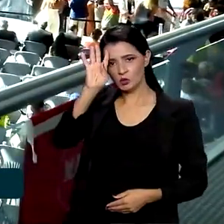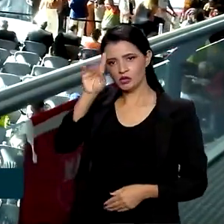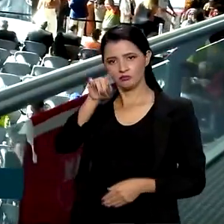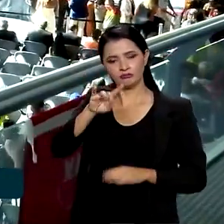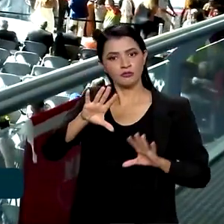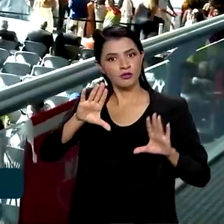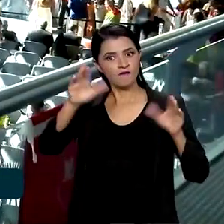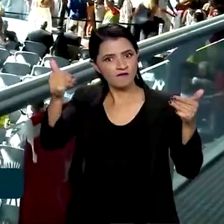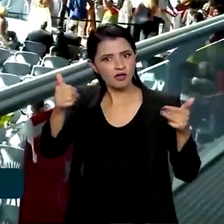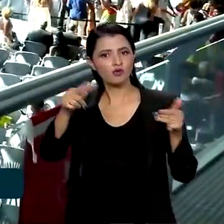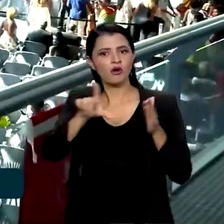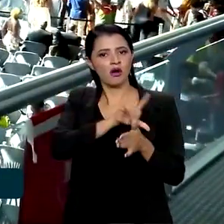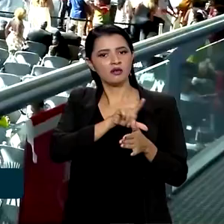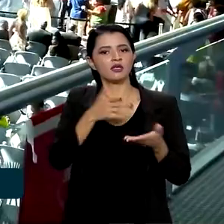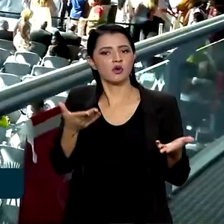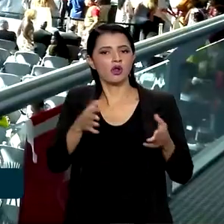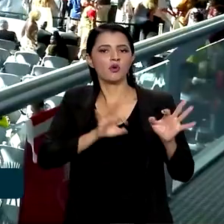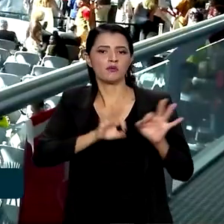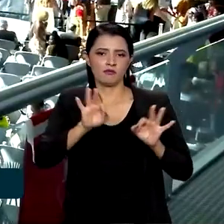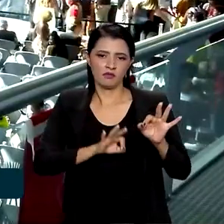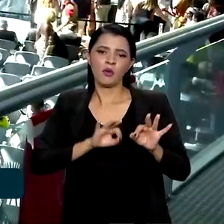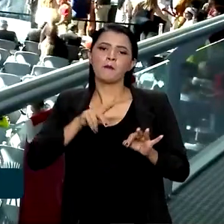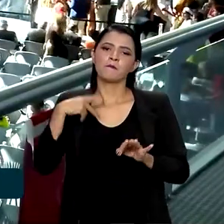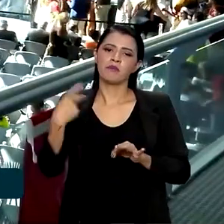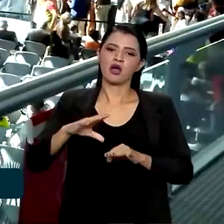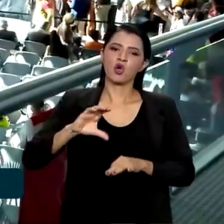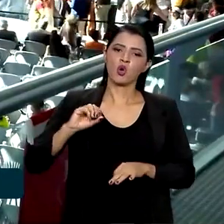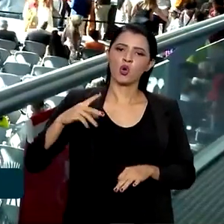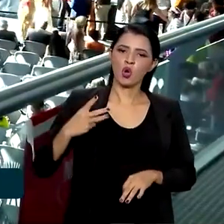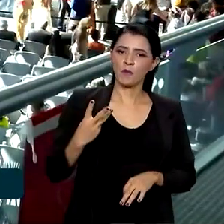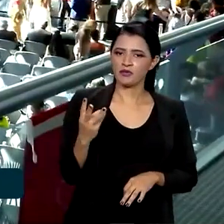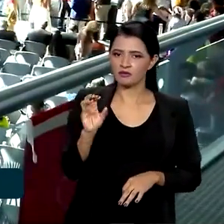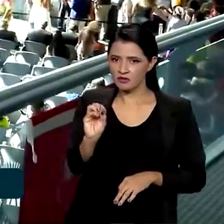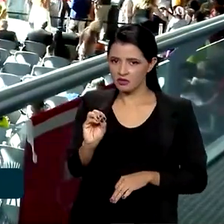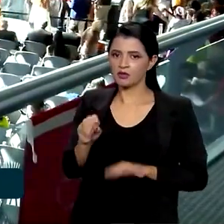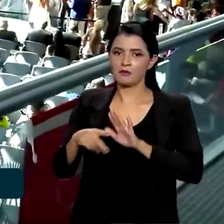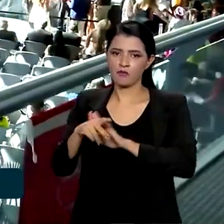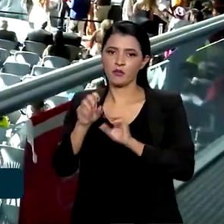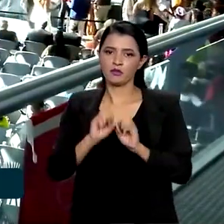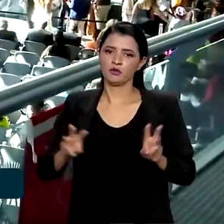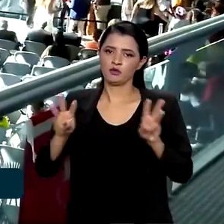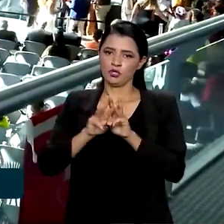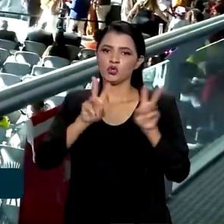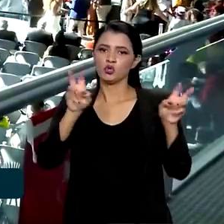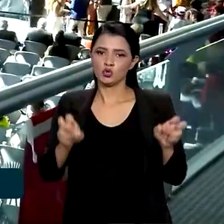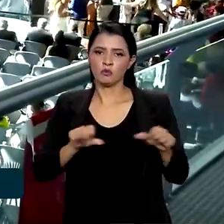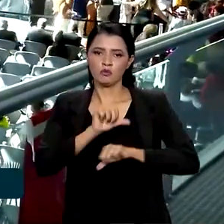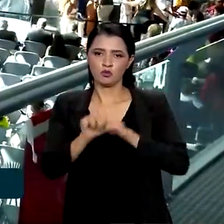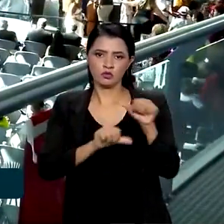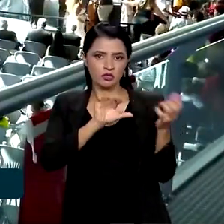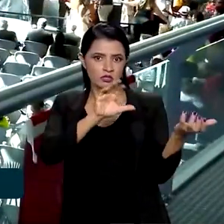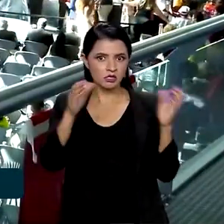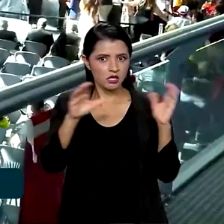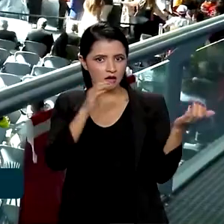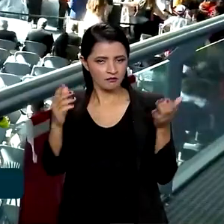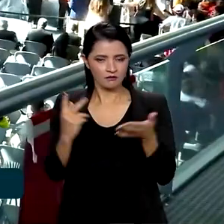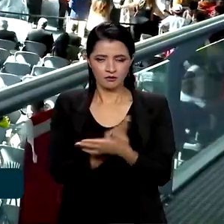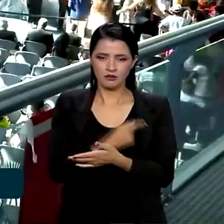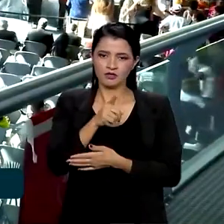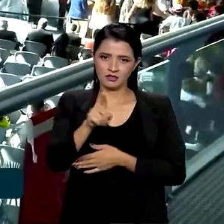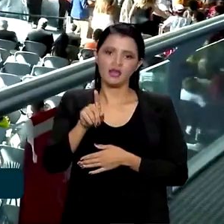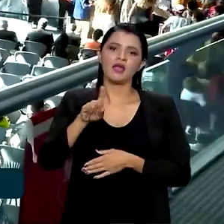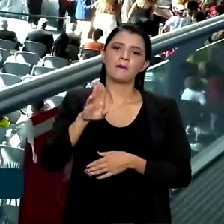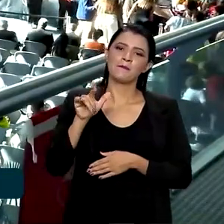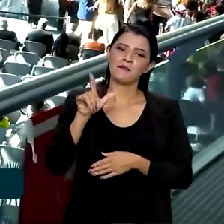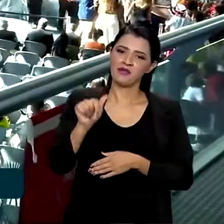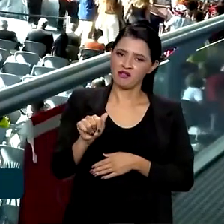um preparativo para a COP30, Conferência das Nações Unidas sobre Mudanças Climáticas, que vai ser realizada em Belém